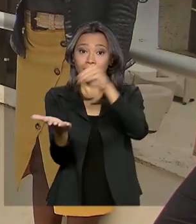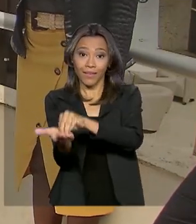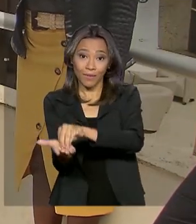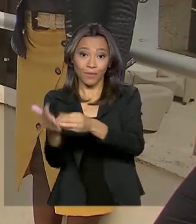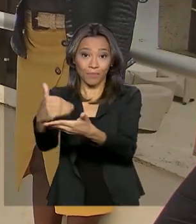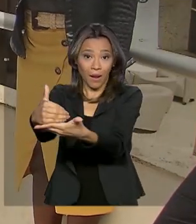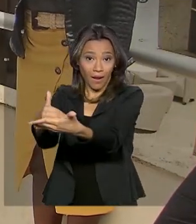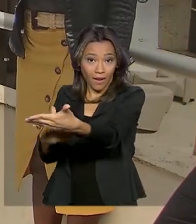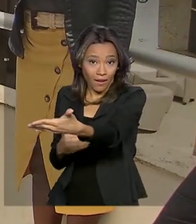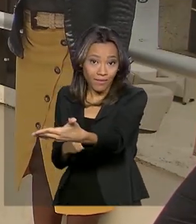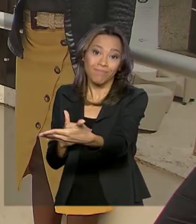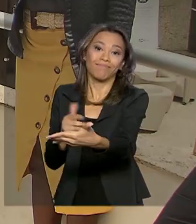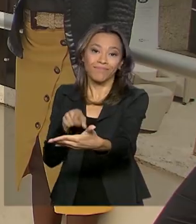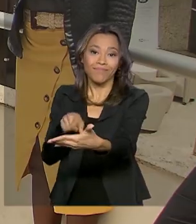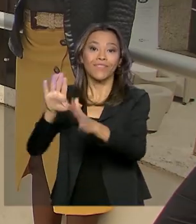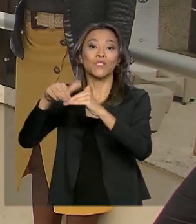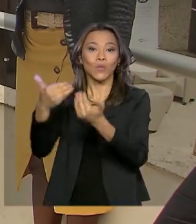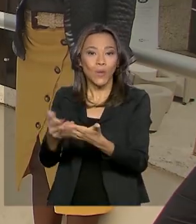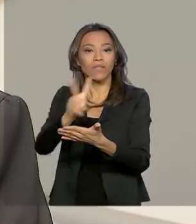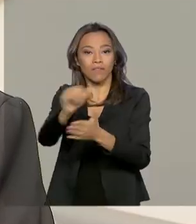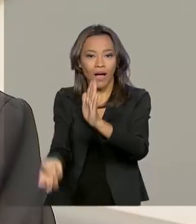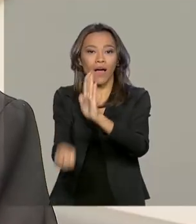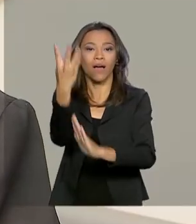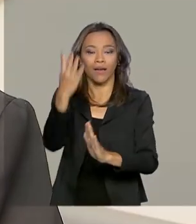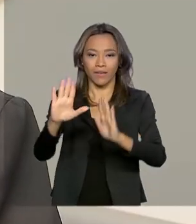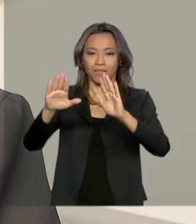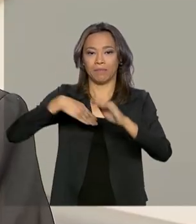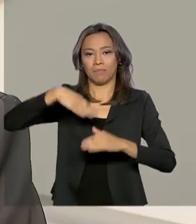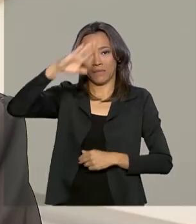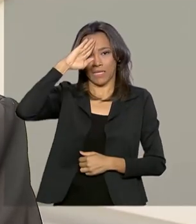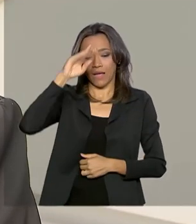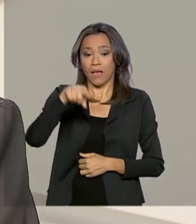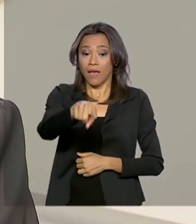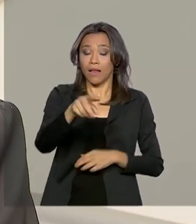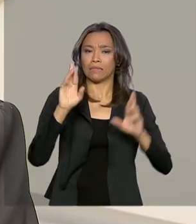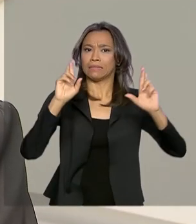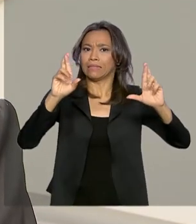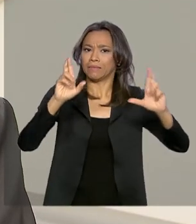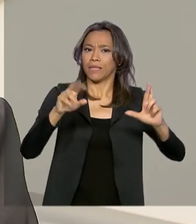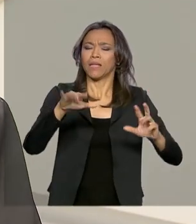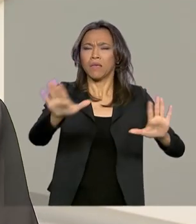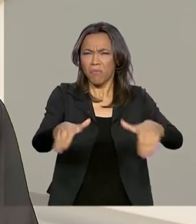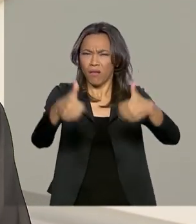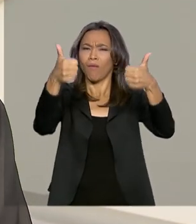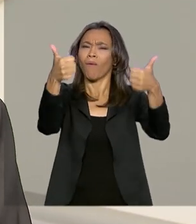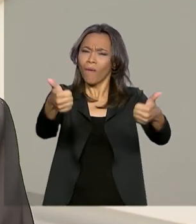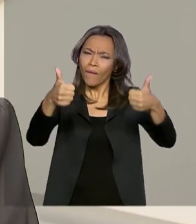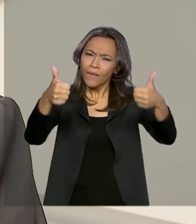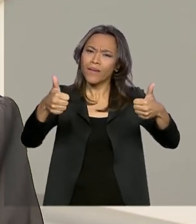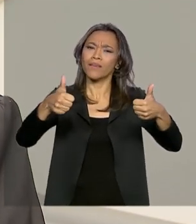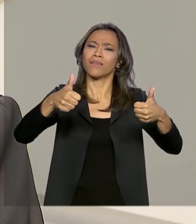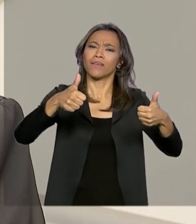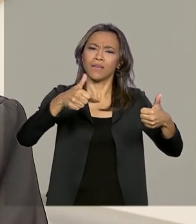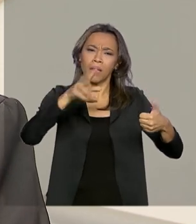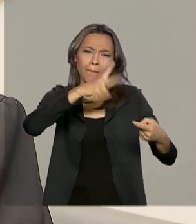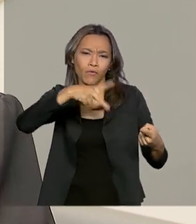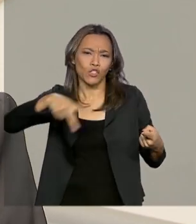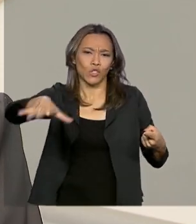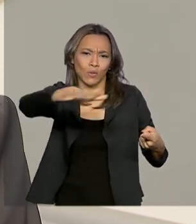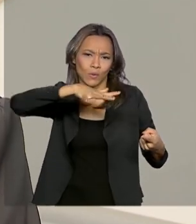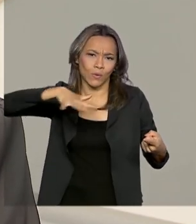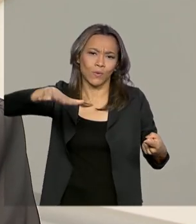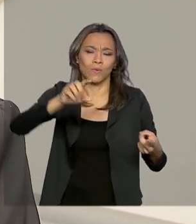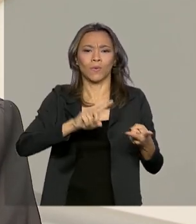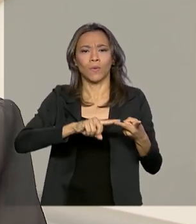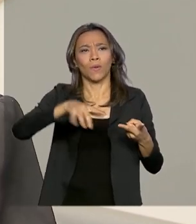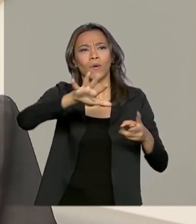ela torce pela solução de problemas escolares. A minha expectativa para esse programa é que melhore essas áreas, professor, a